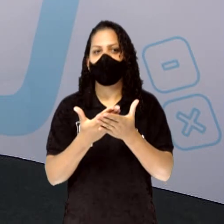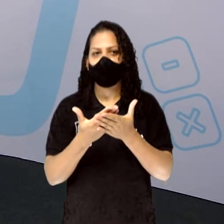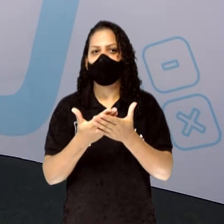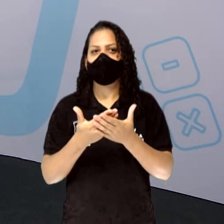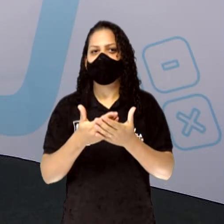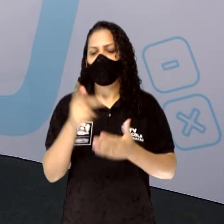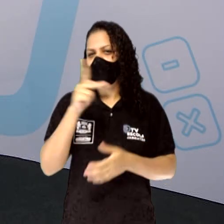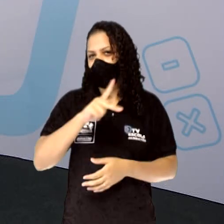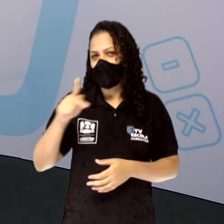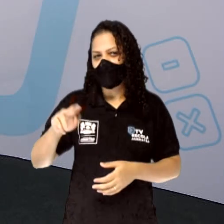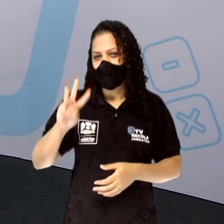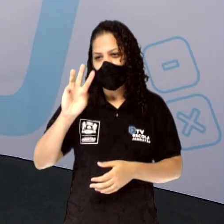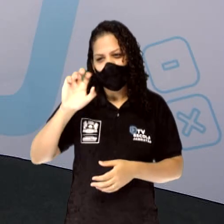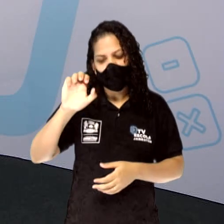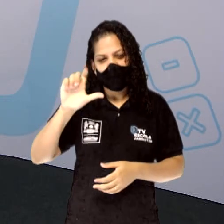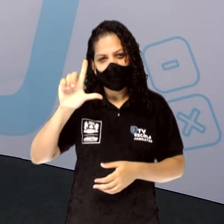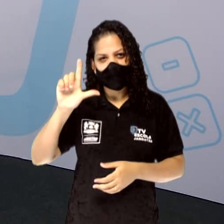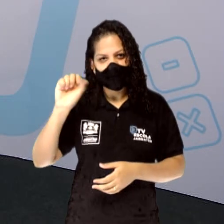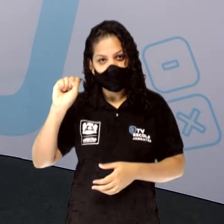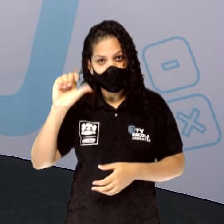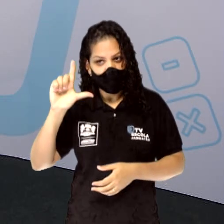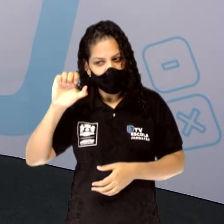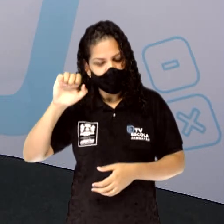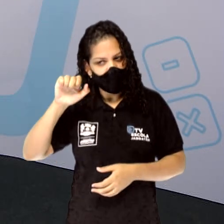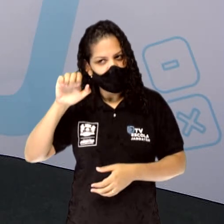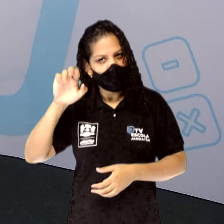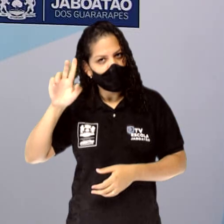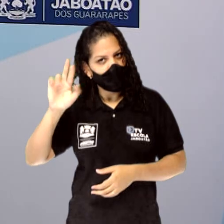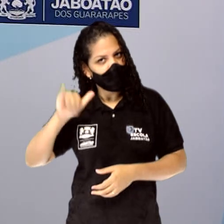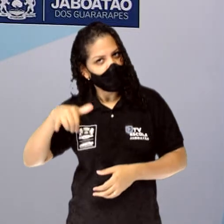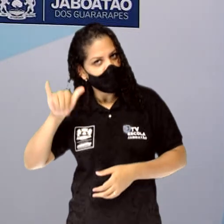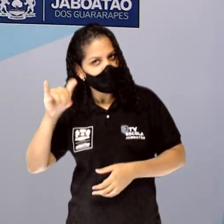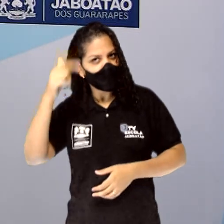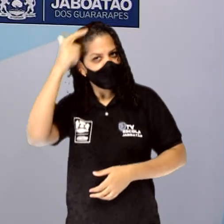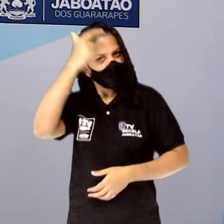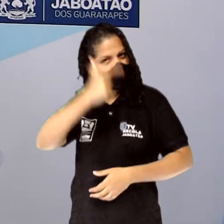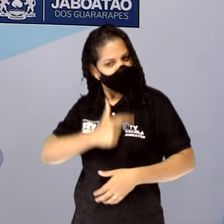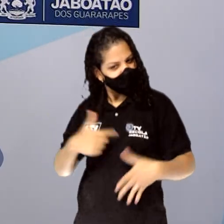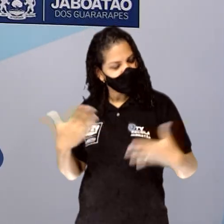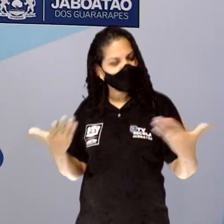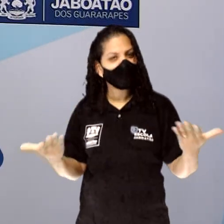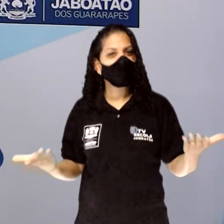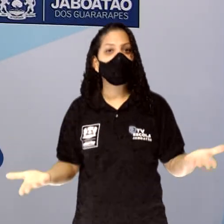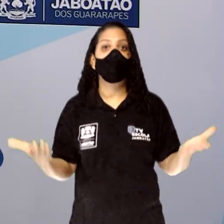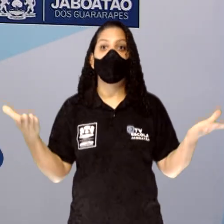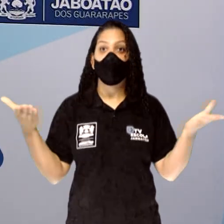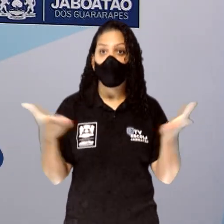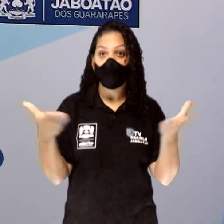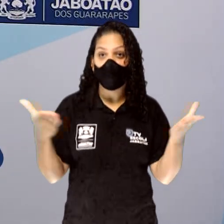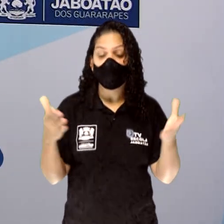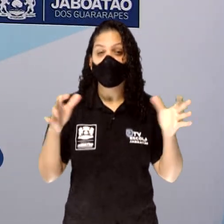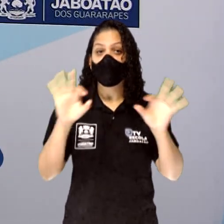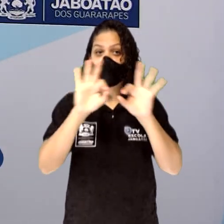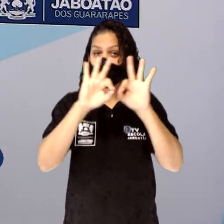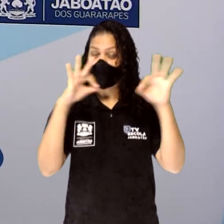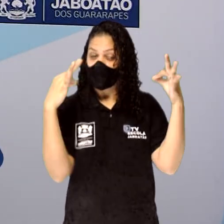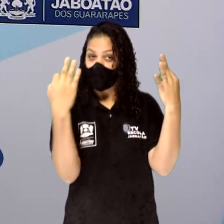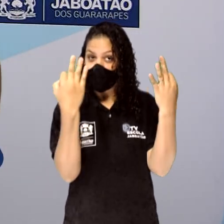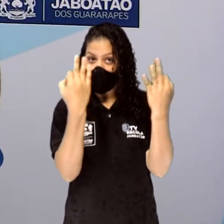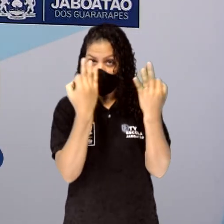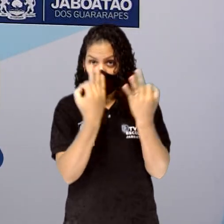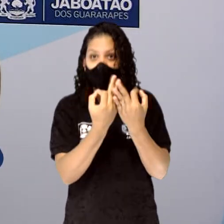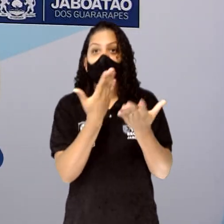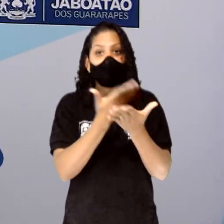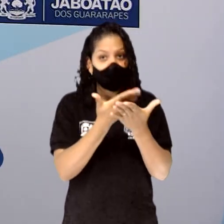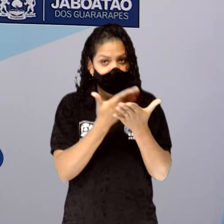seu teacher do coração, Wesley. Na aula de hoje, como eu disse, nós vamos falar sobre family, mas antes nós